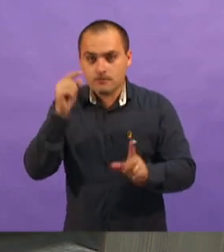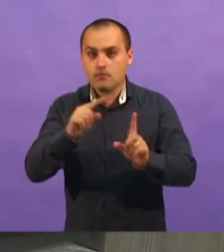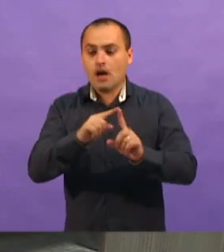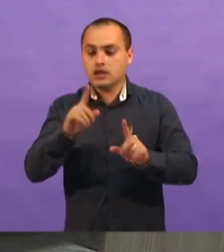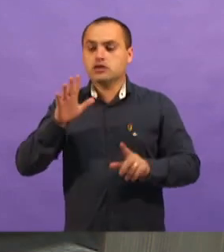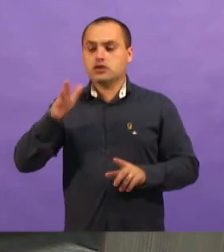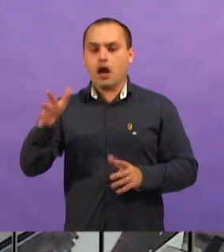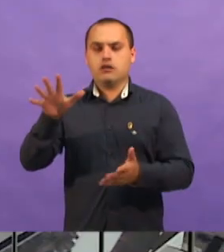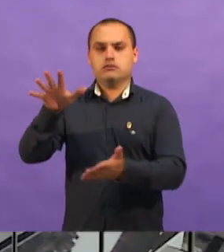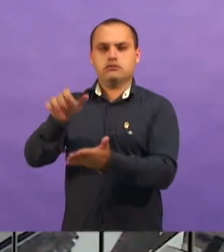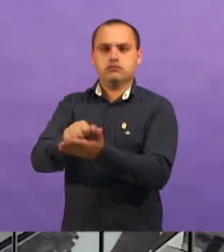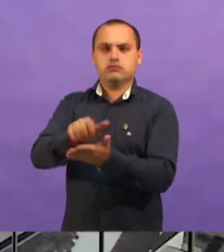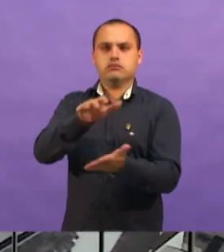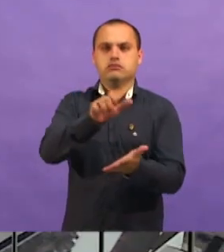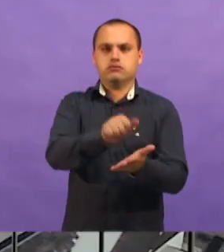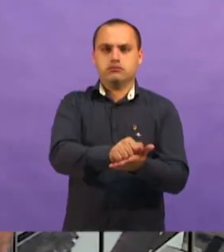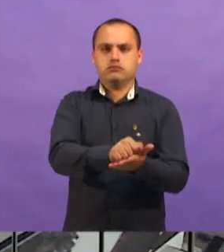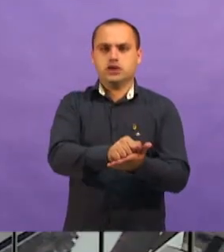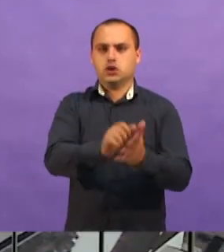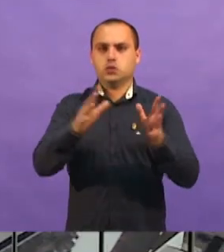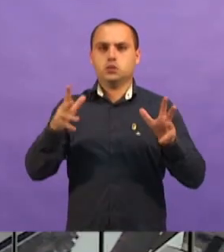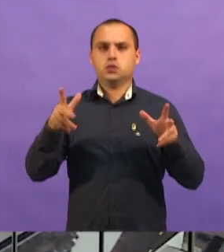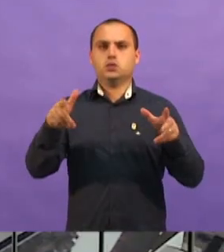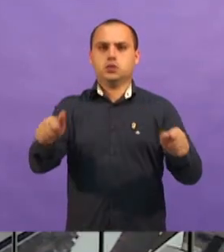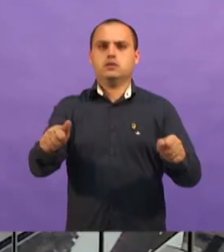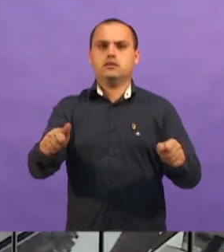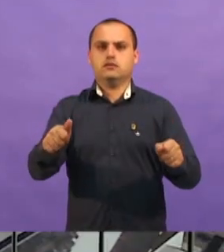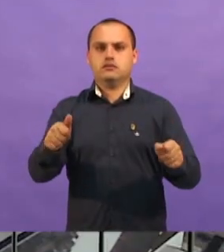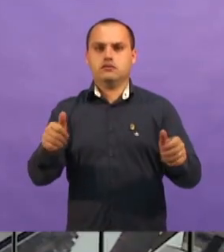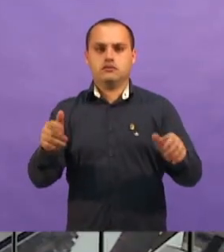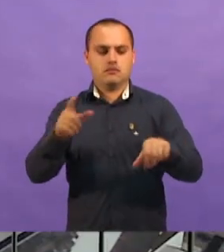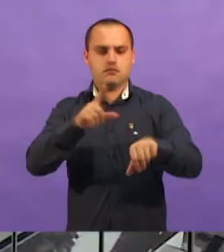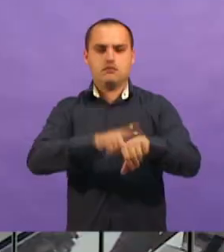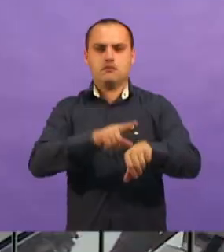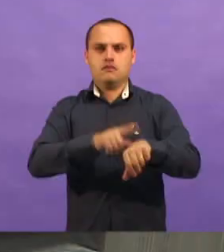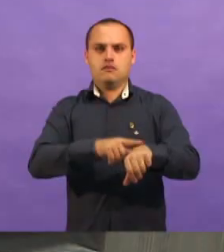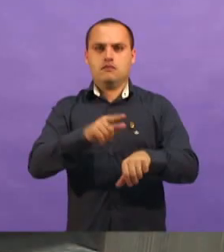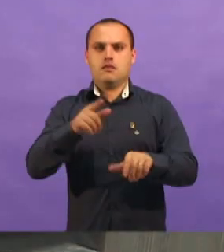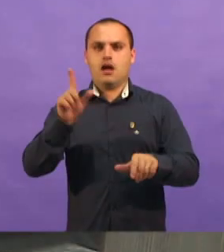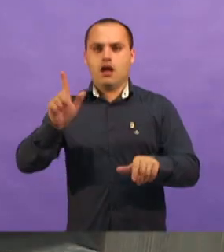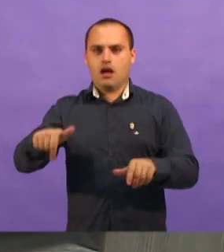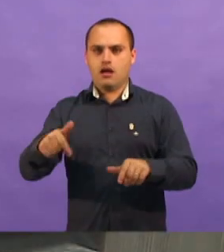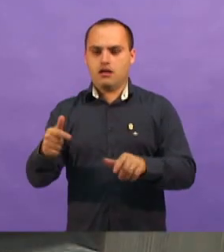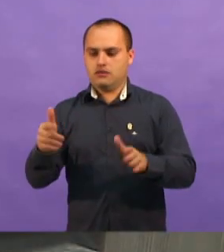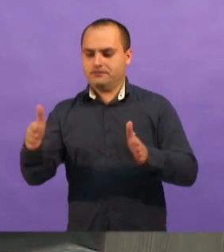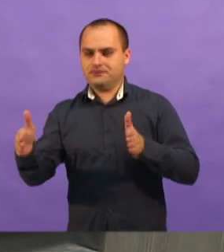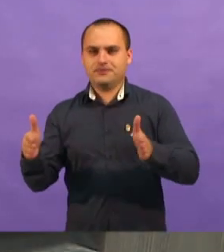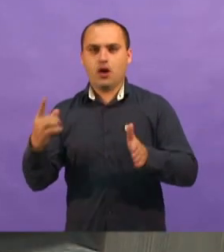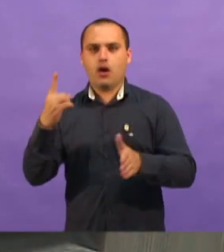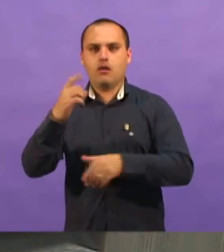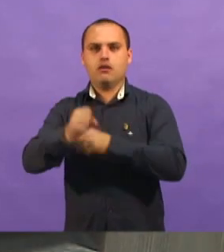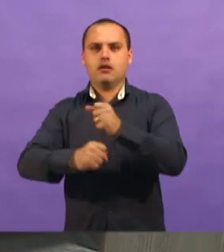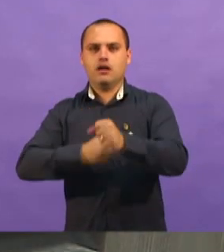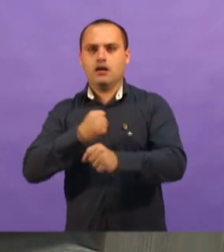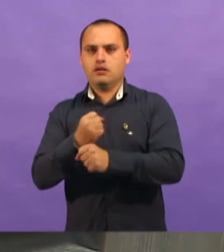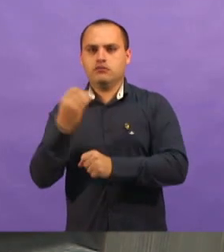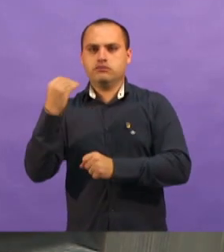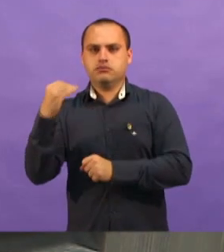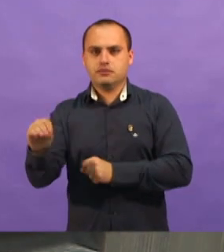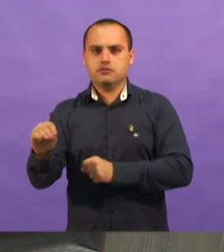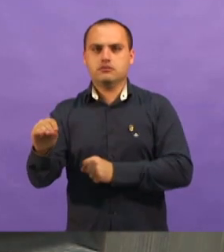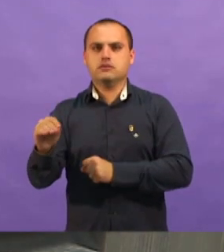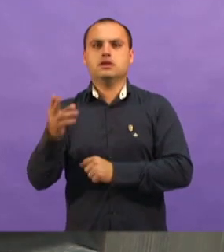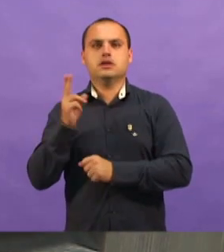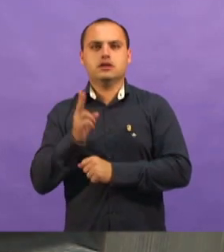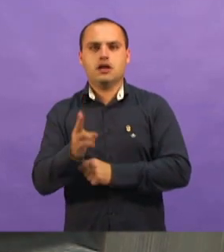porque lá nós estamos registrados como periódico anual. Um periódico anual, né? Uma publicação